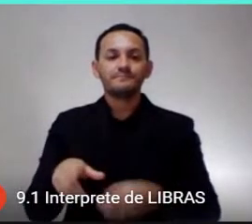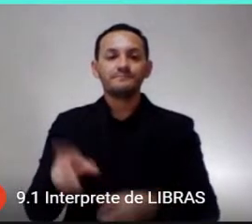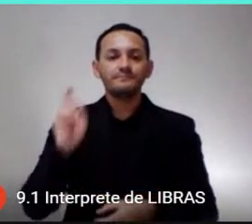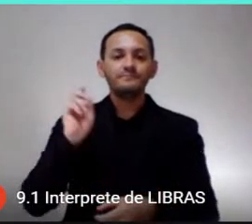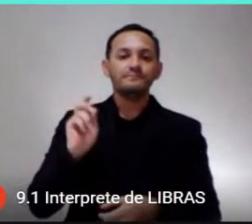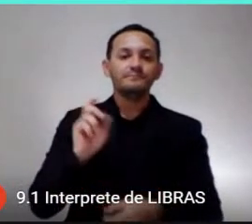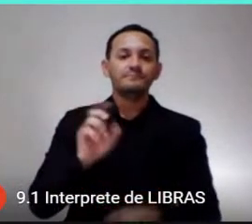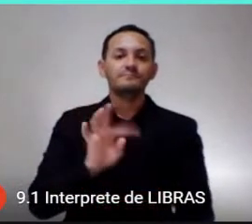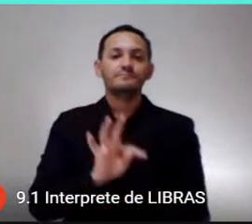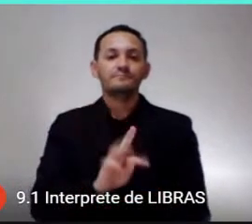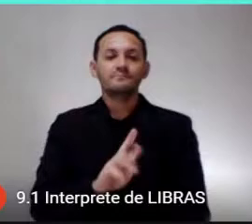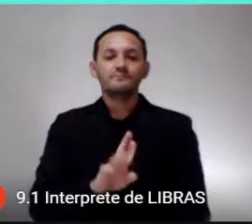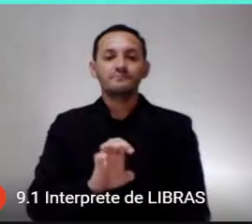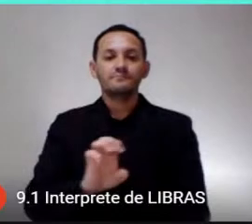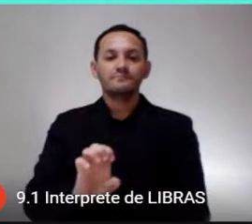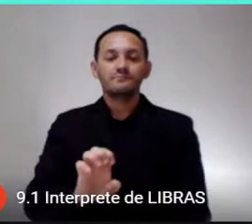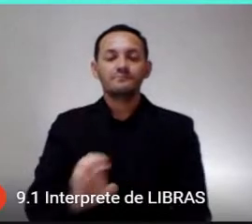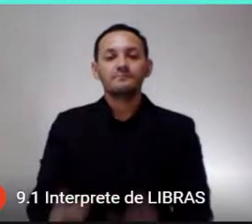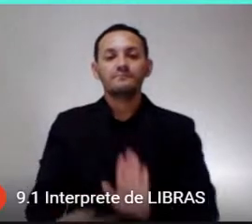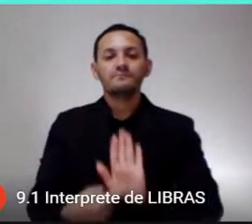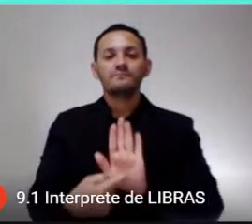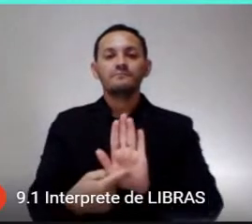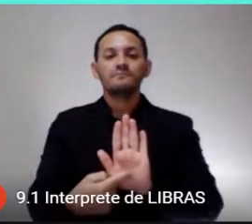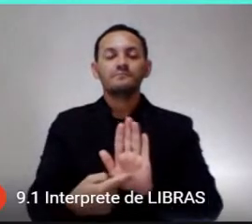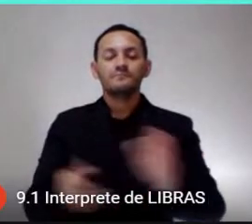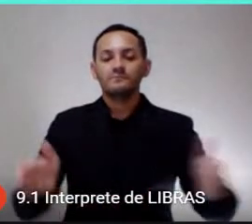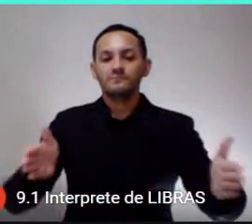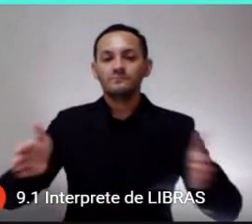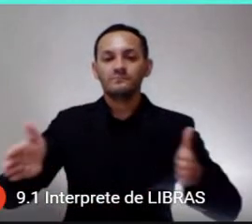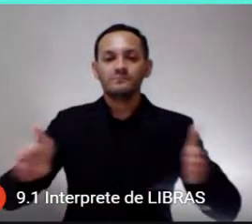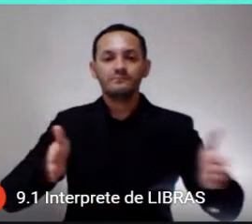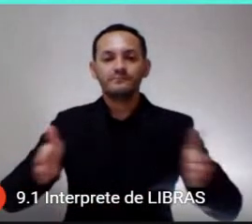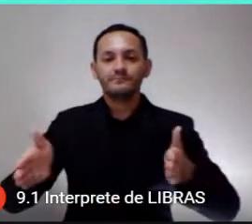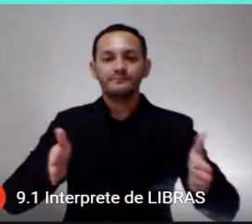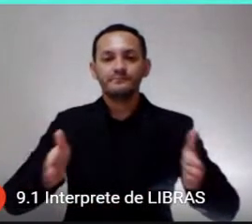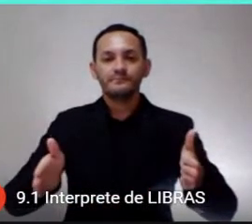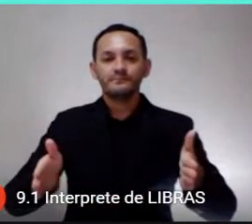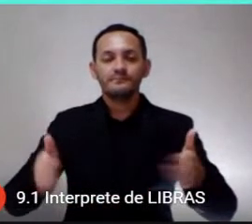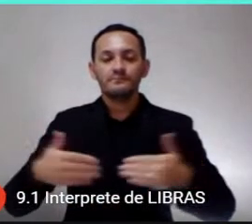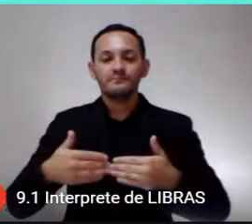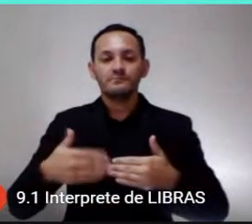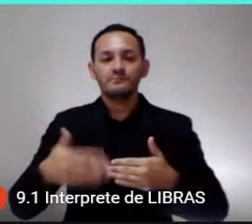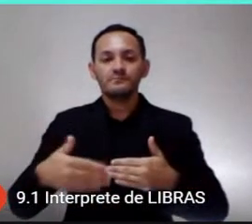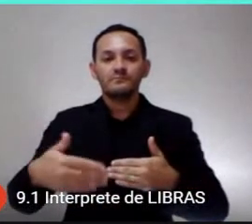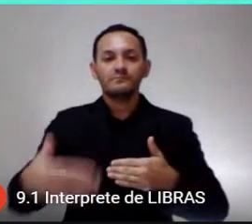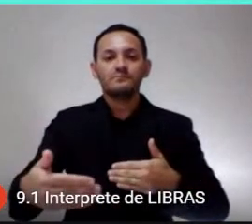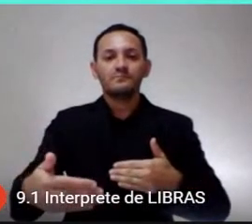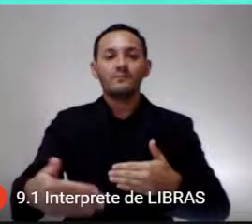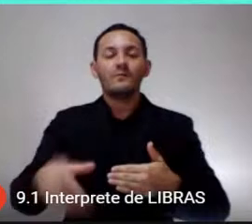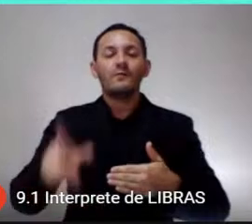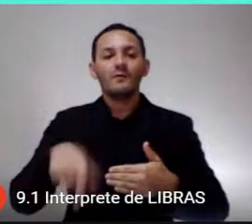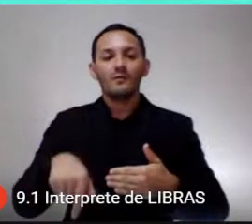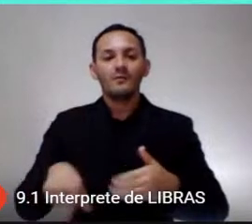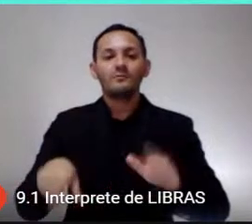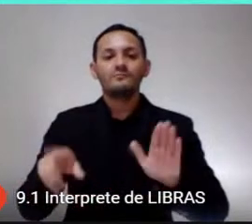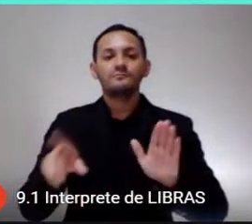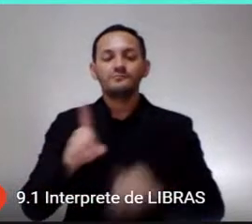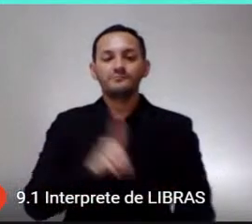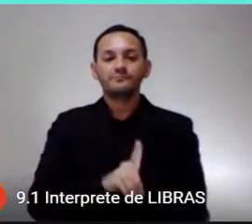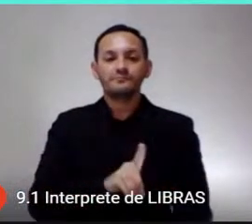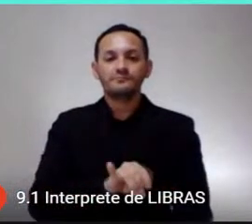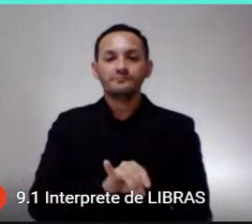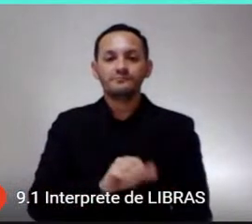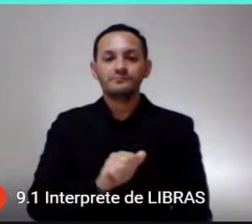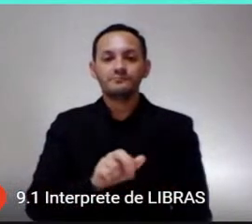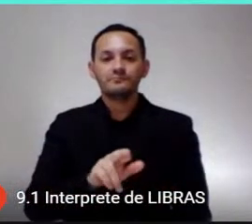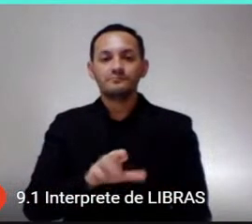TRE, onde diz que o prazo ele começa a fluir com a publicação do diário.